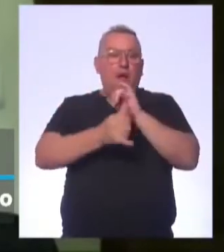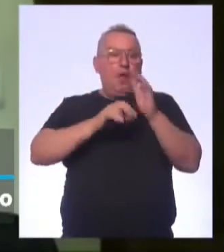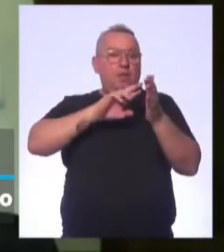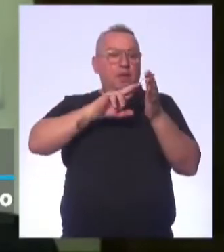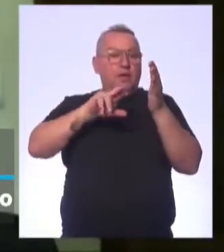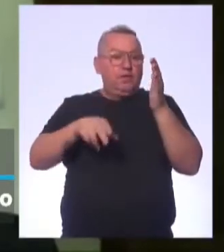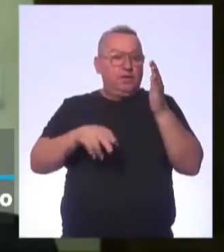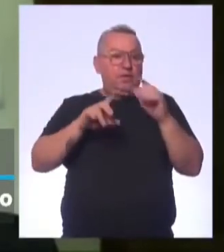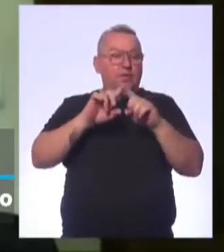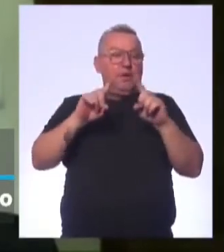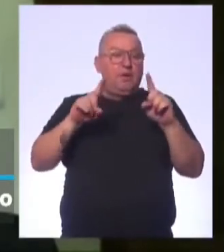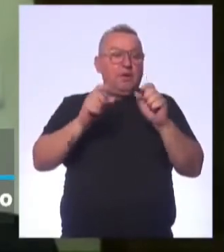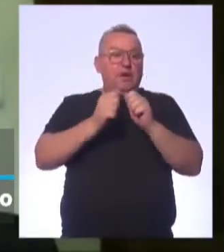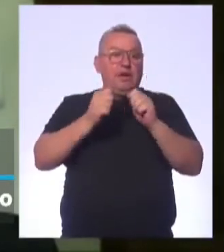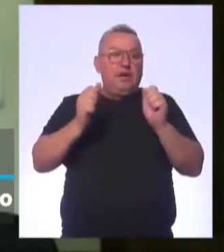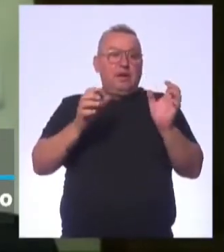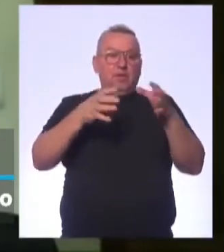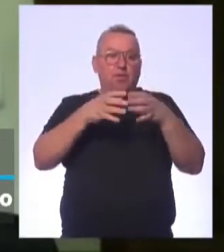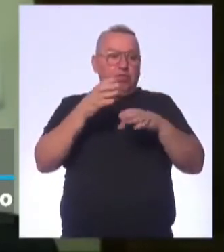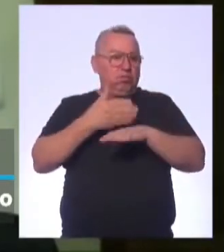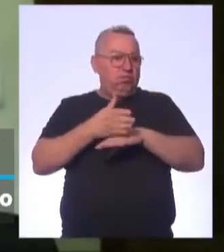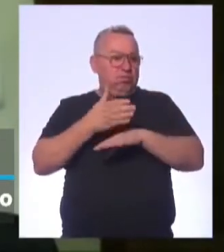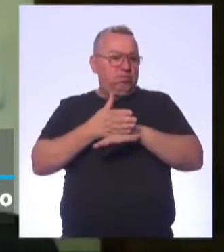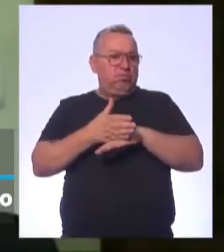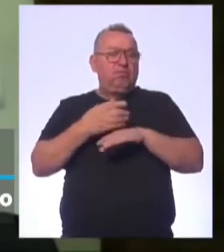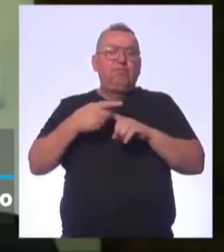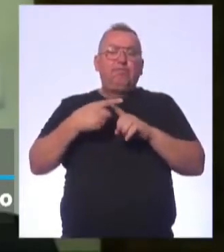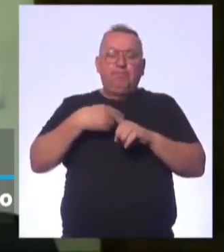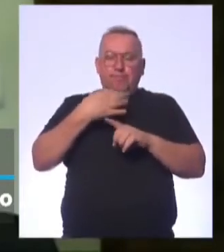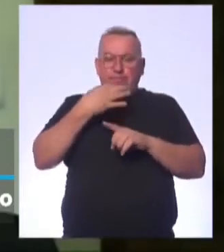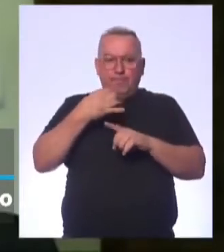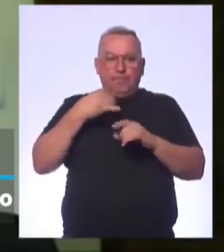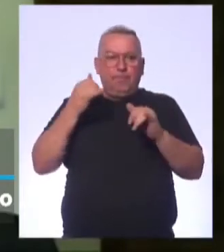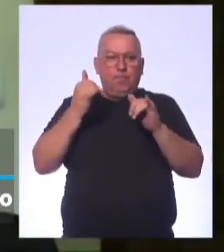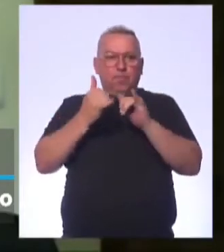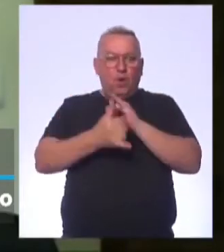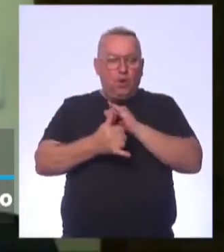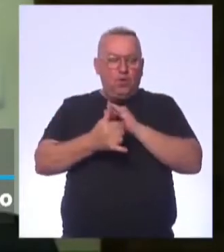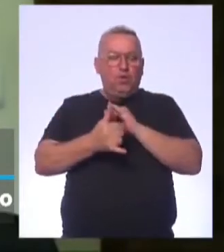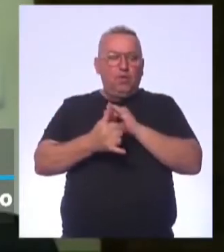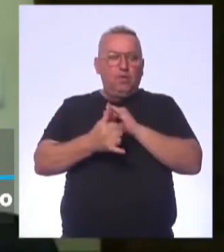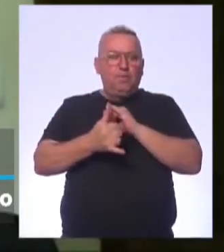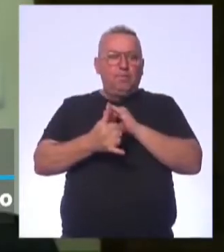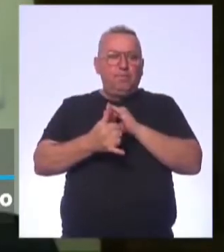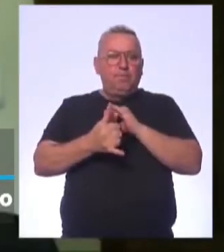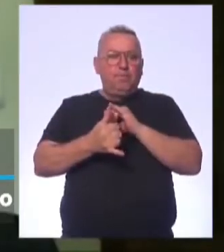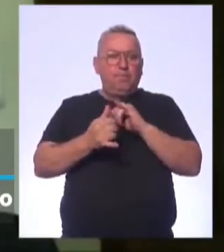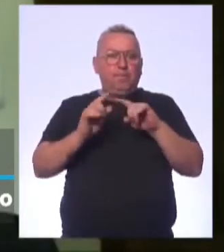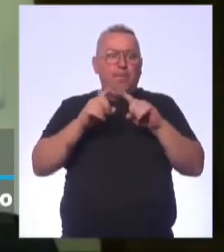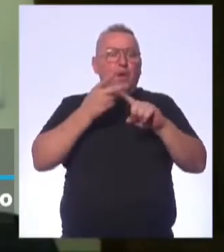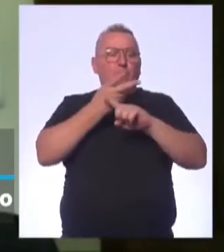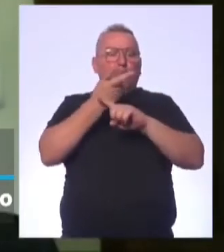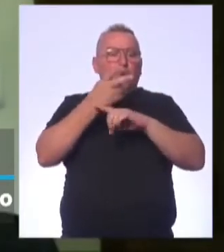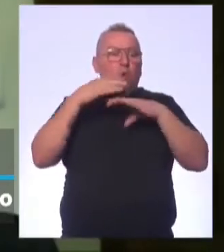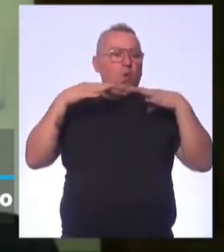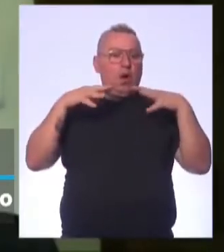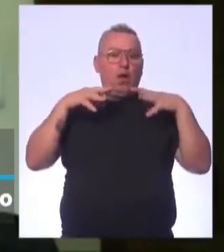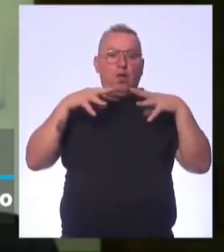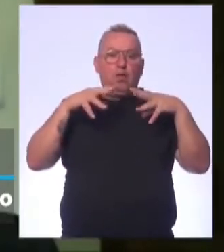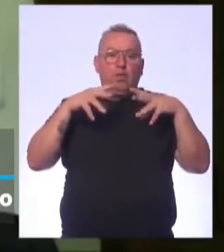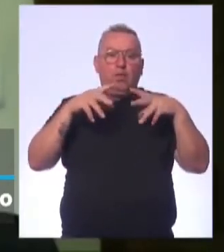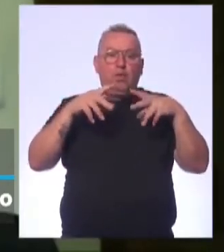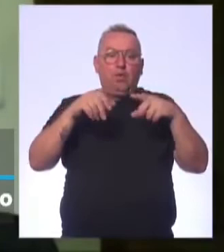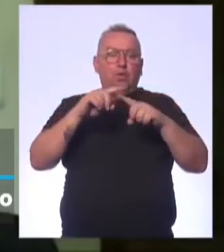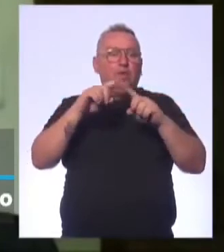mesmo sem ter turma de treinamento. Porque eu acho que é um esporte base, né? Ele busca tudo. O atletismo